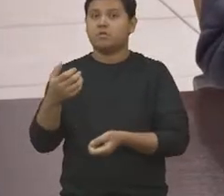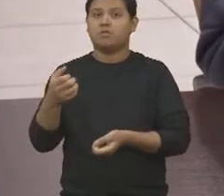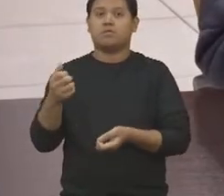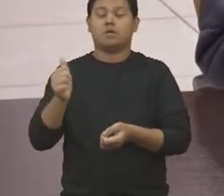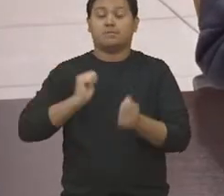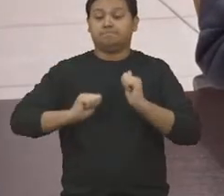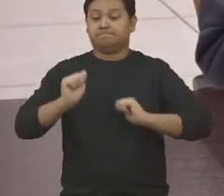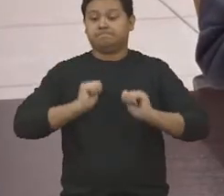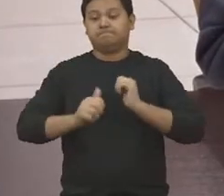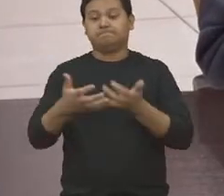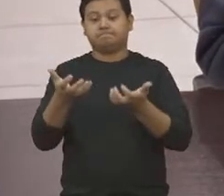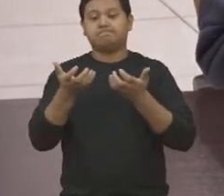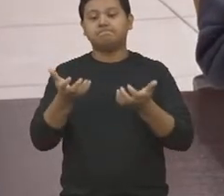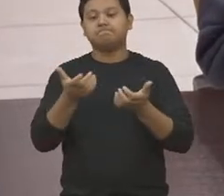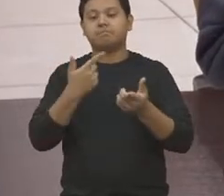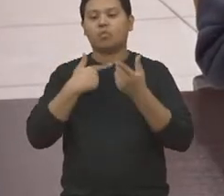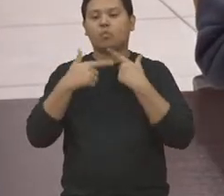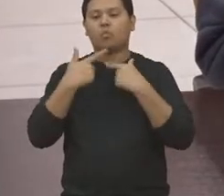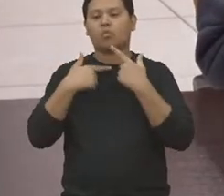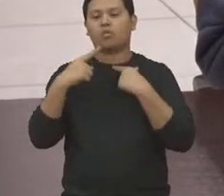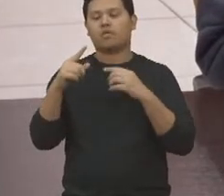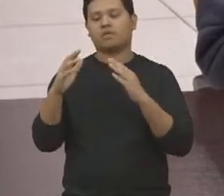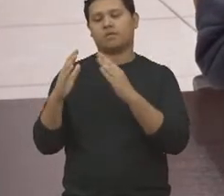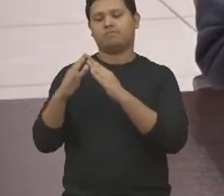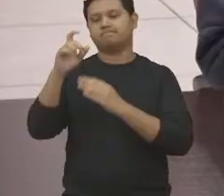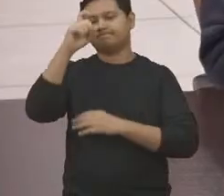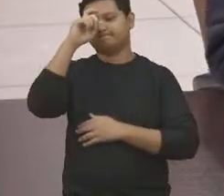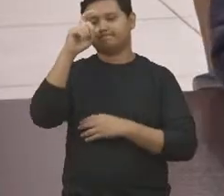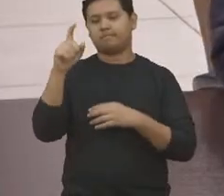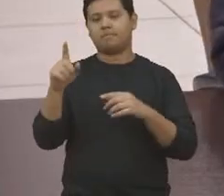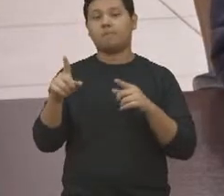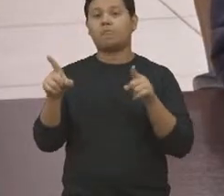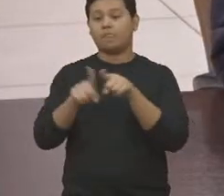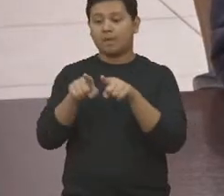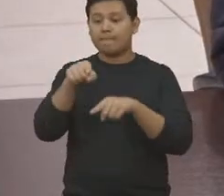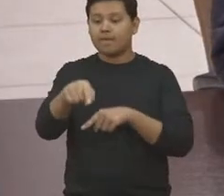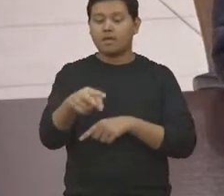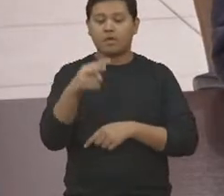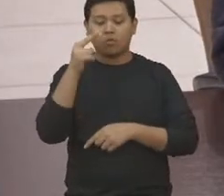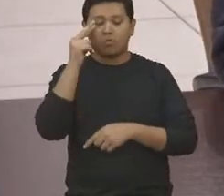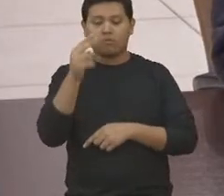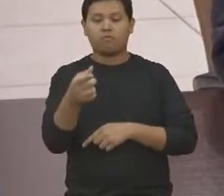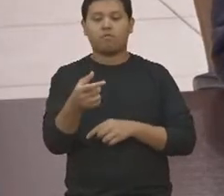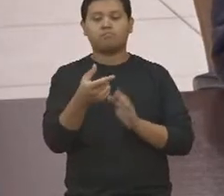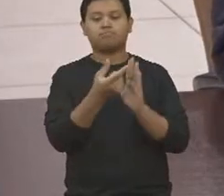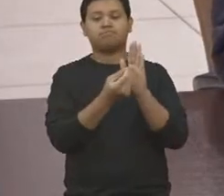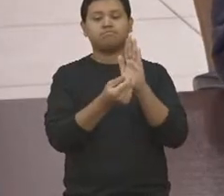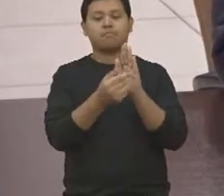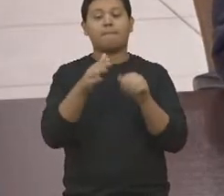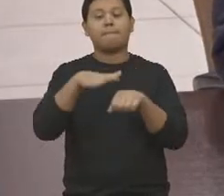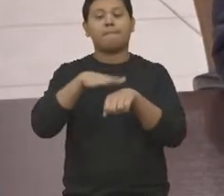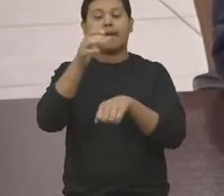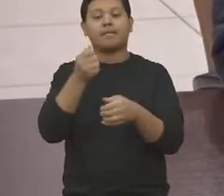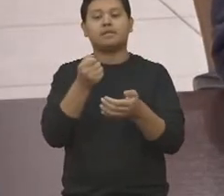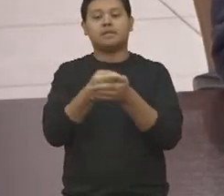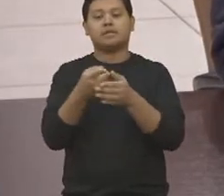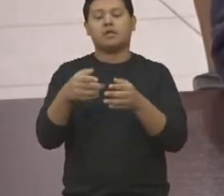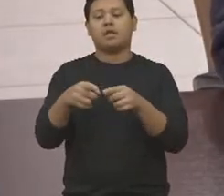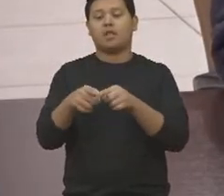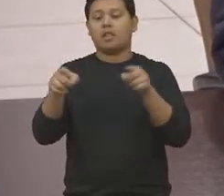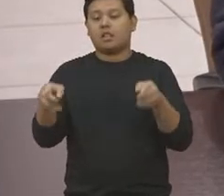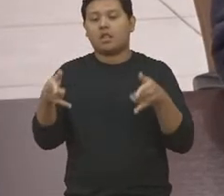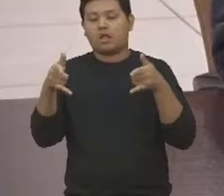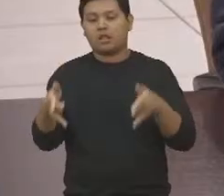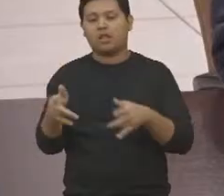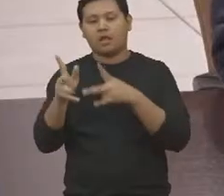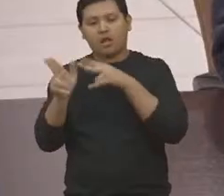esse equipamento público. Mas tem aqui no final o aumento dos leitos da Santa Casa. Ontem eu tive a oportunidade na sessão de